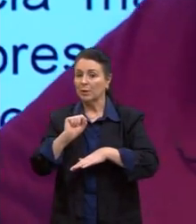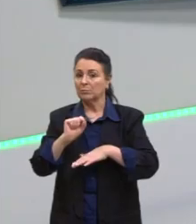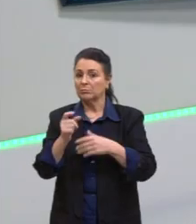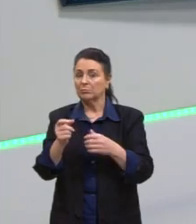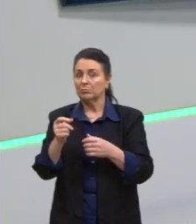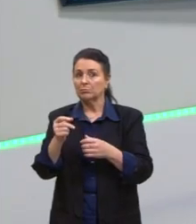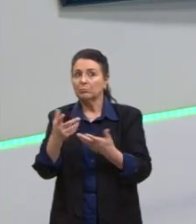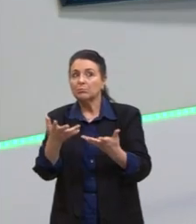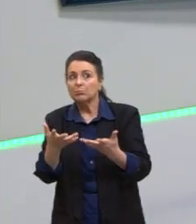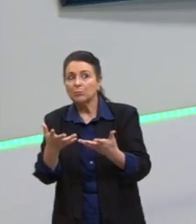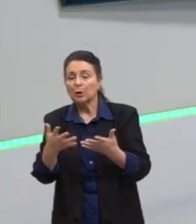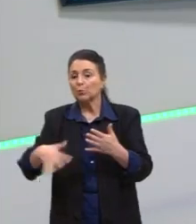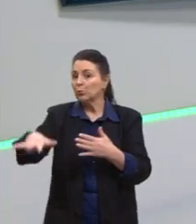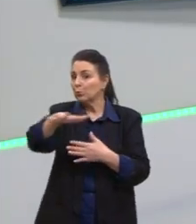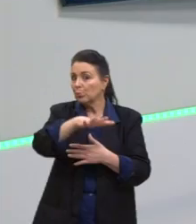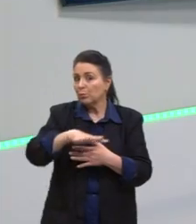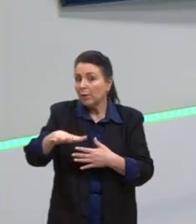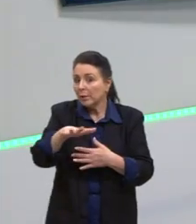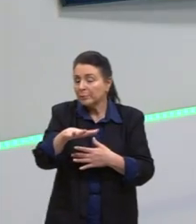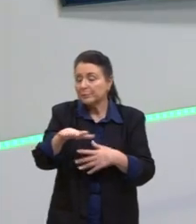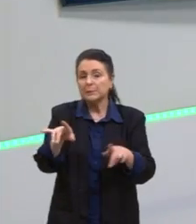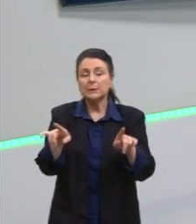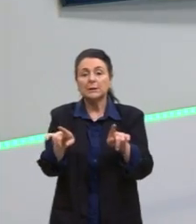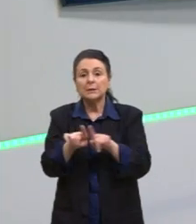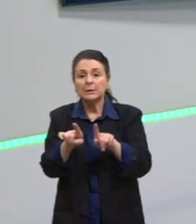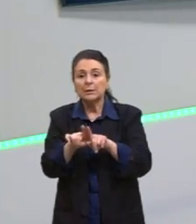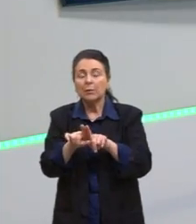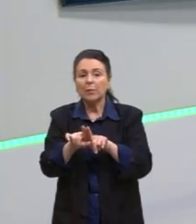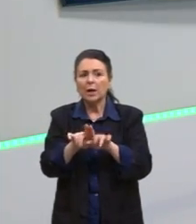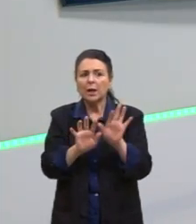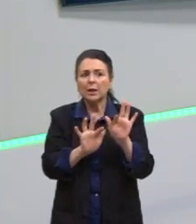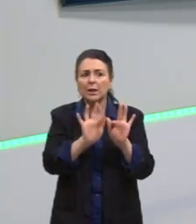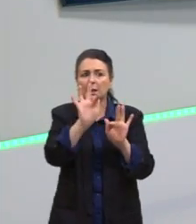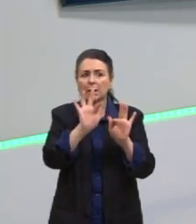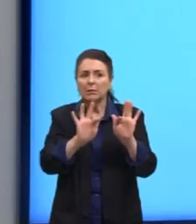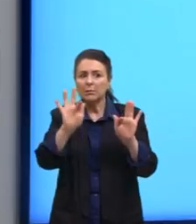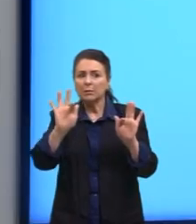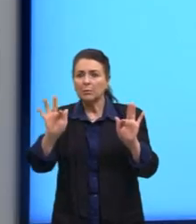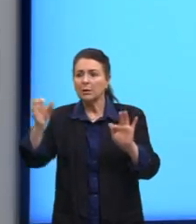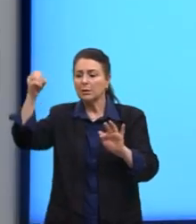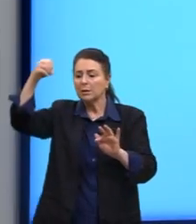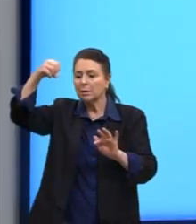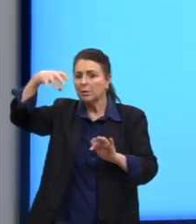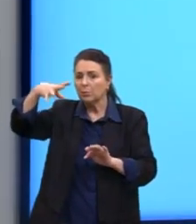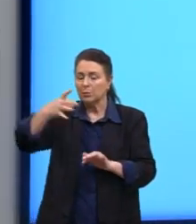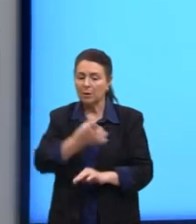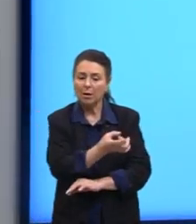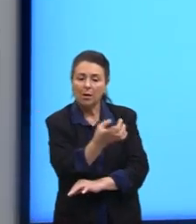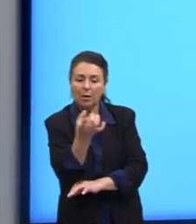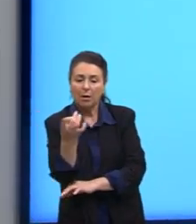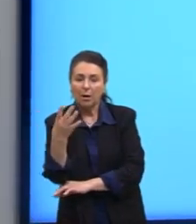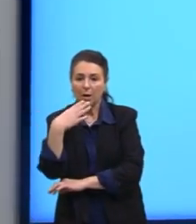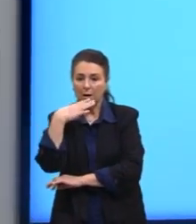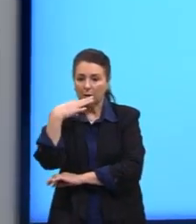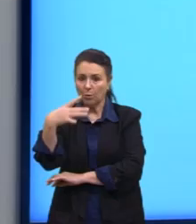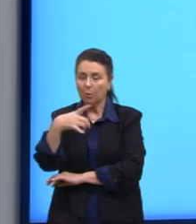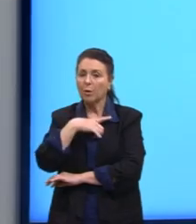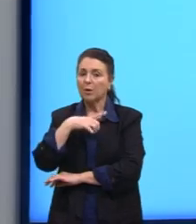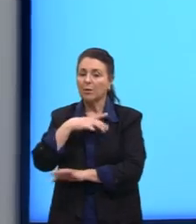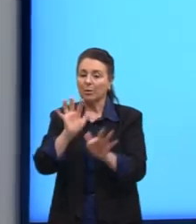do meio que ela tá passando mas também na frequência da luz e cada cor vai ter uma frequência